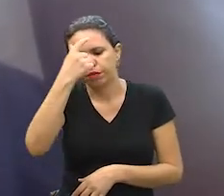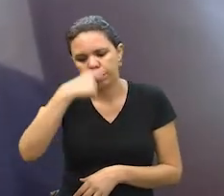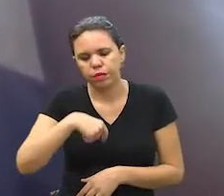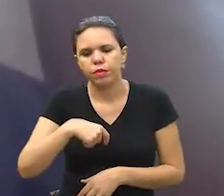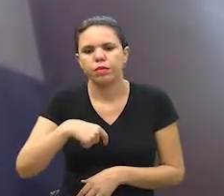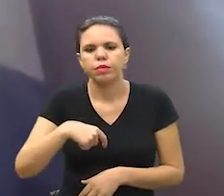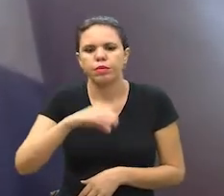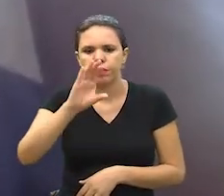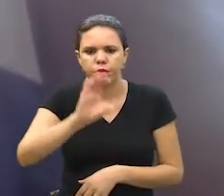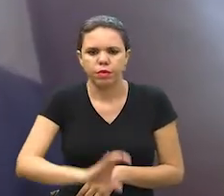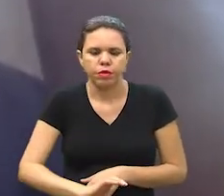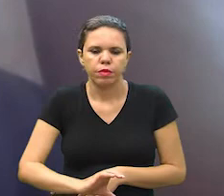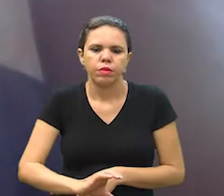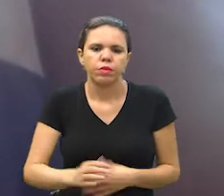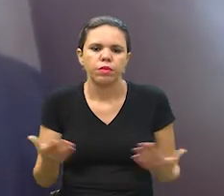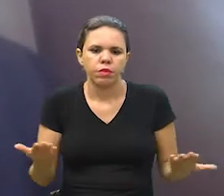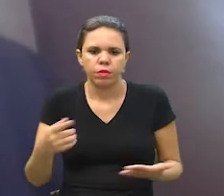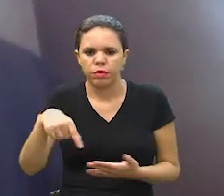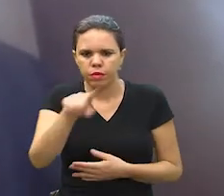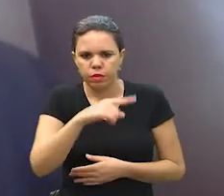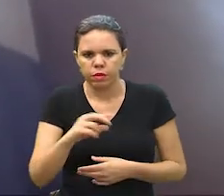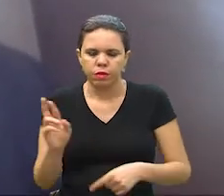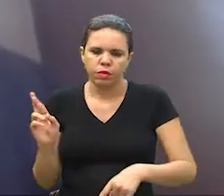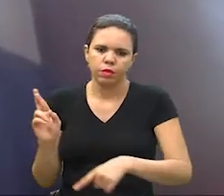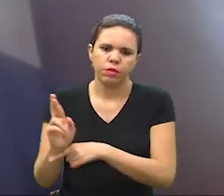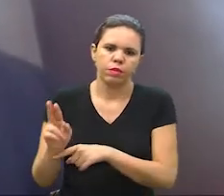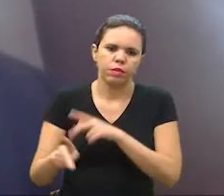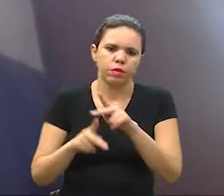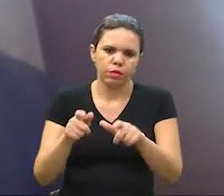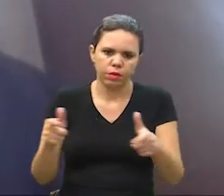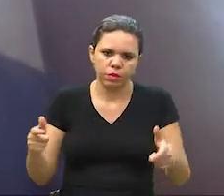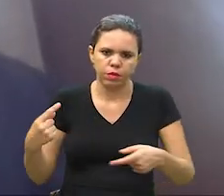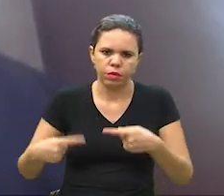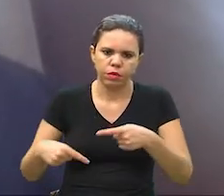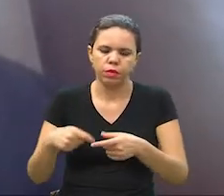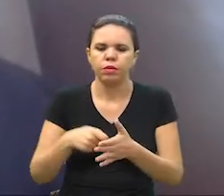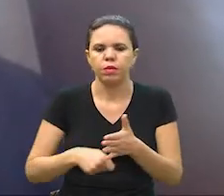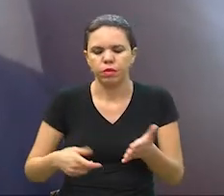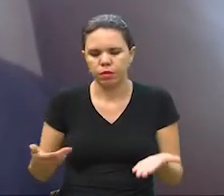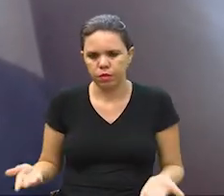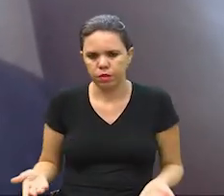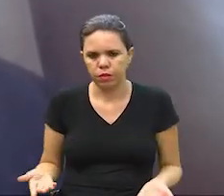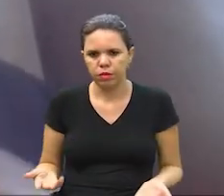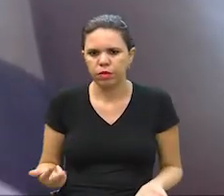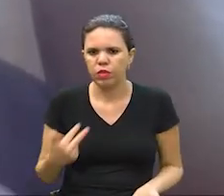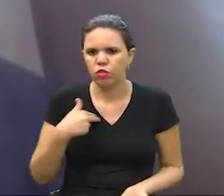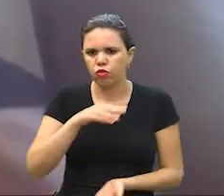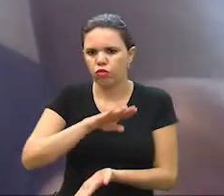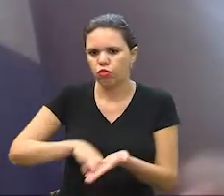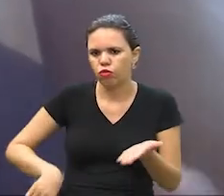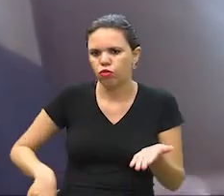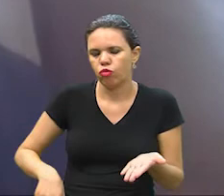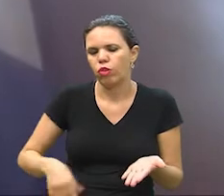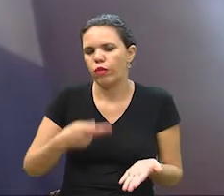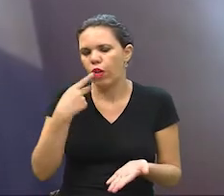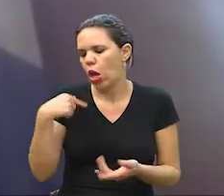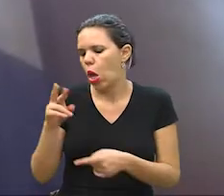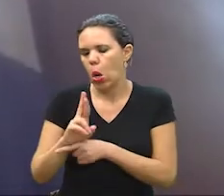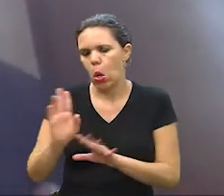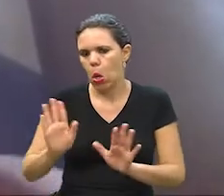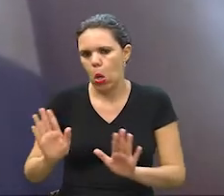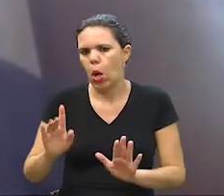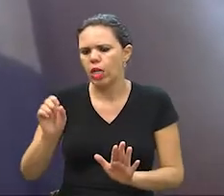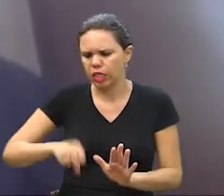pessoa e cidadão, hoje vocês representam uma força política. E não dá para tirar a roupa e falar não